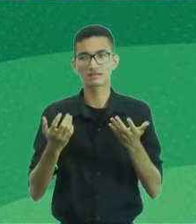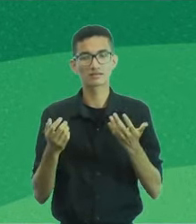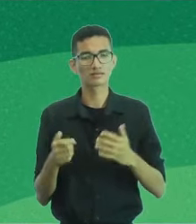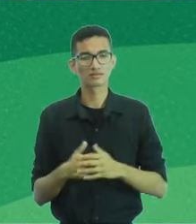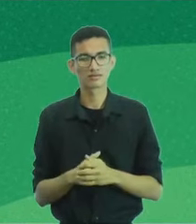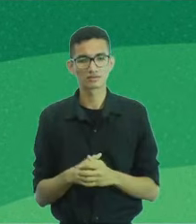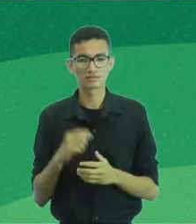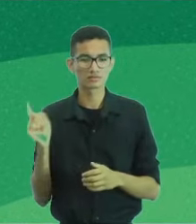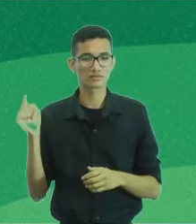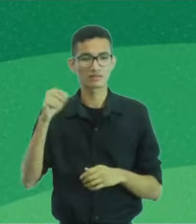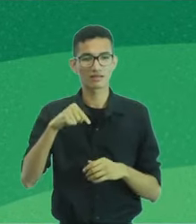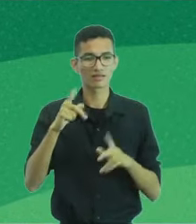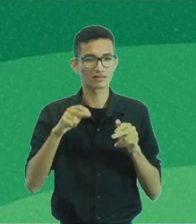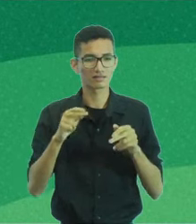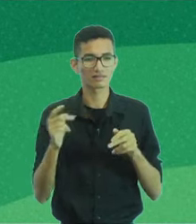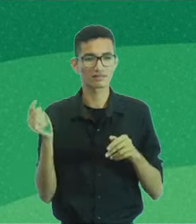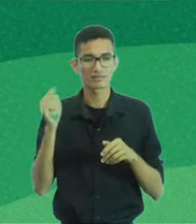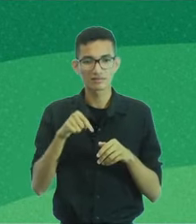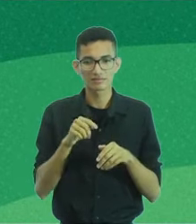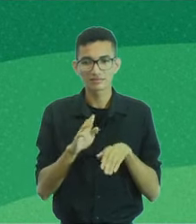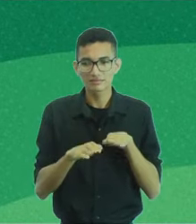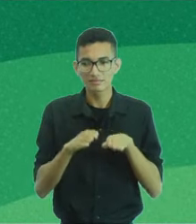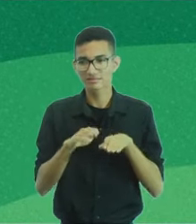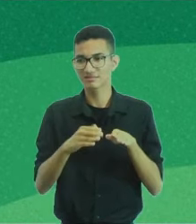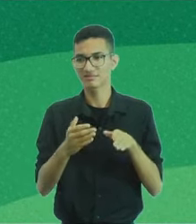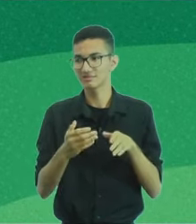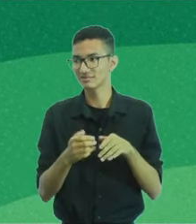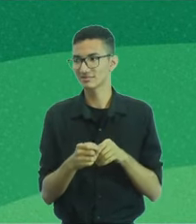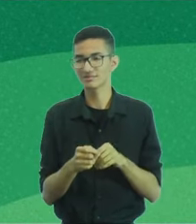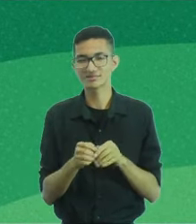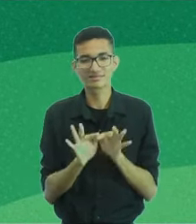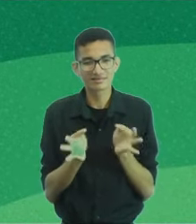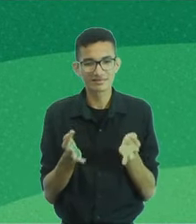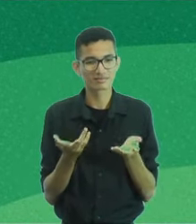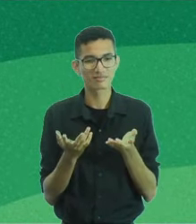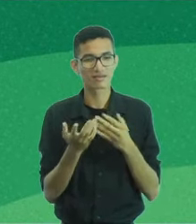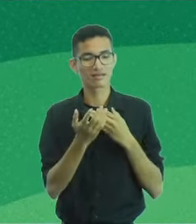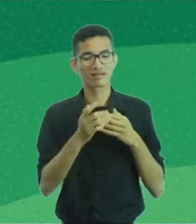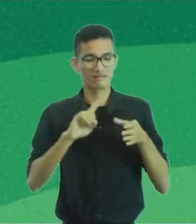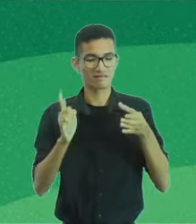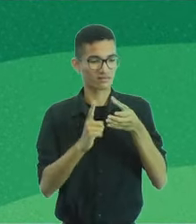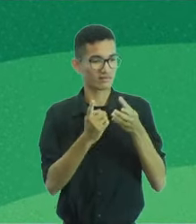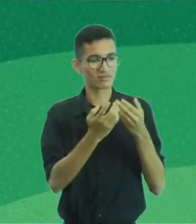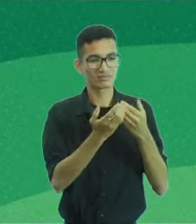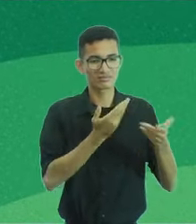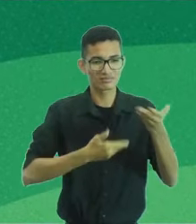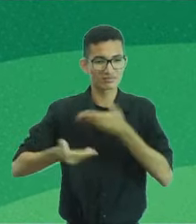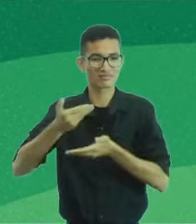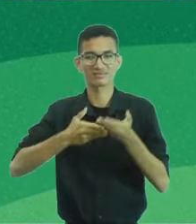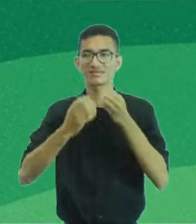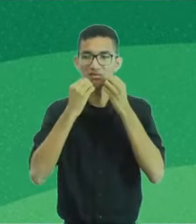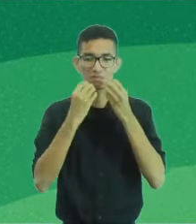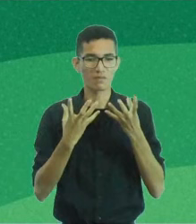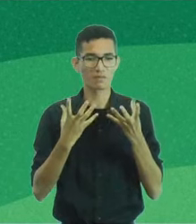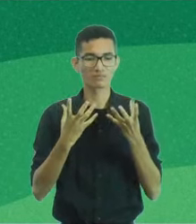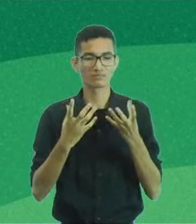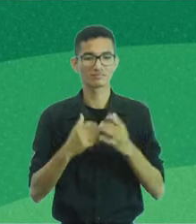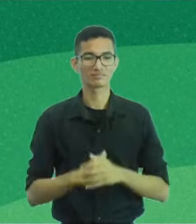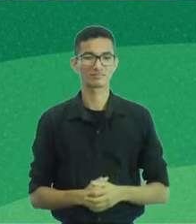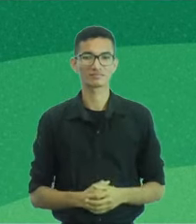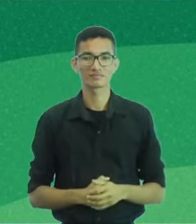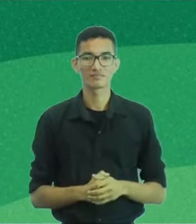como diz lá de chegar no sapatinho chegar quietinho assim e fazer parte de tudo isso é muito mágico